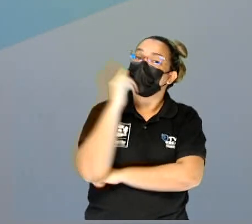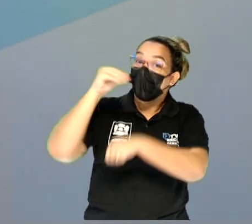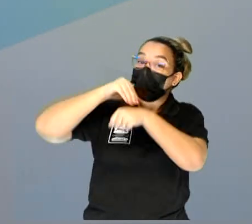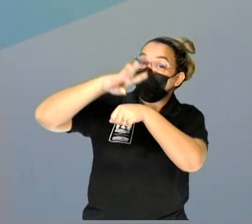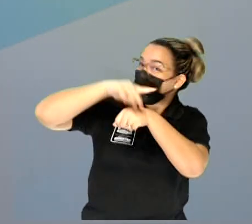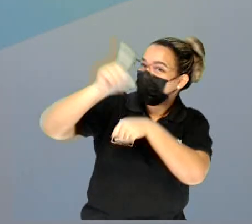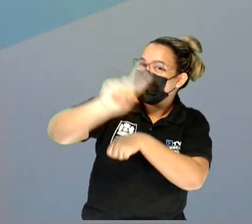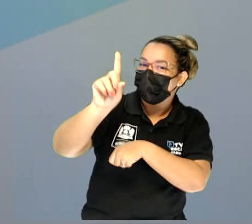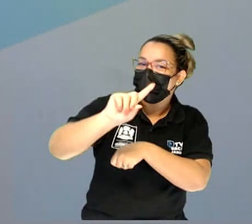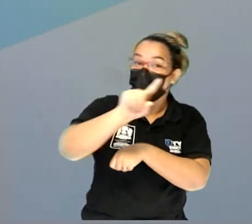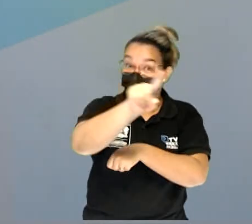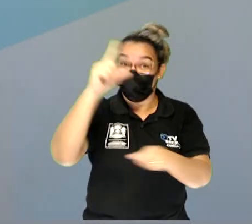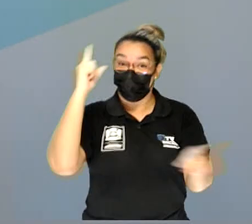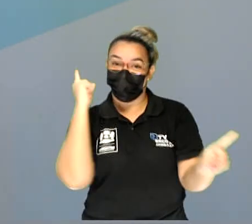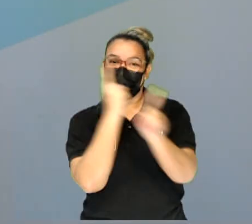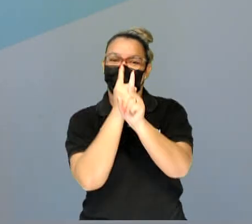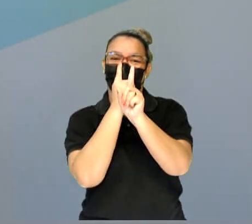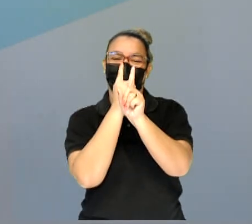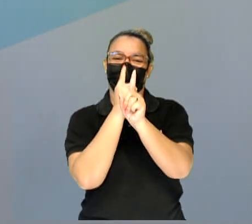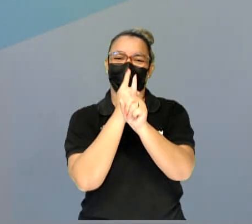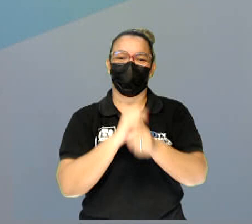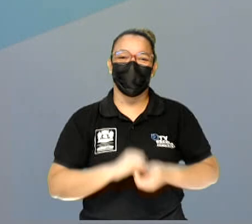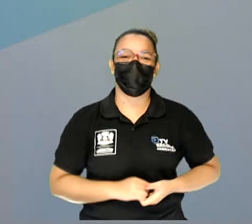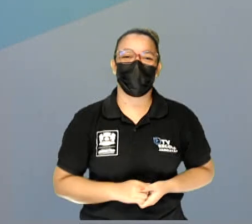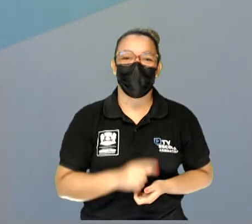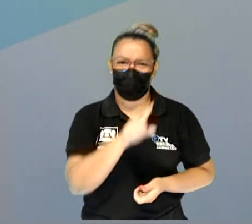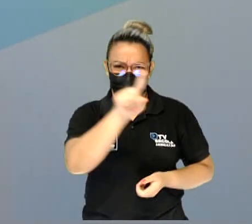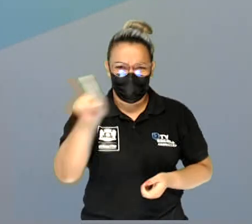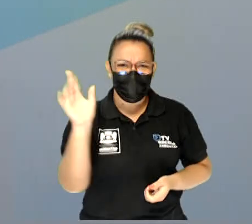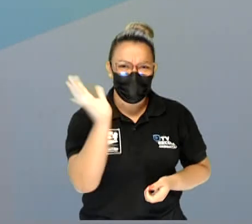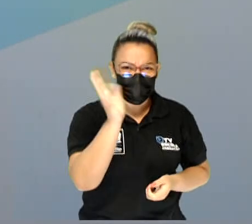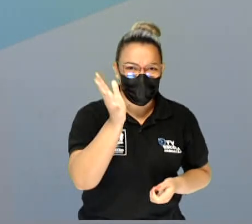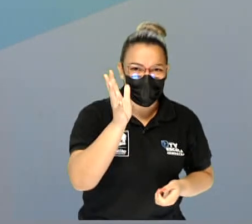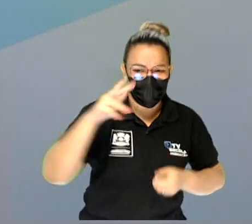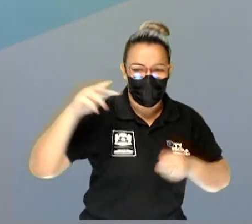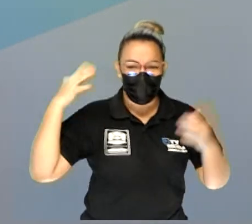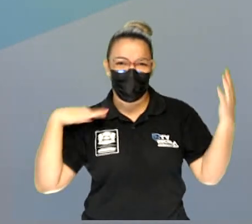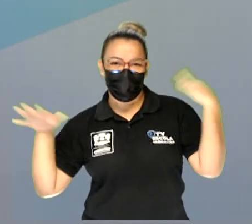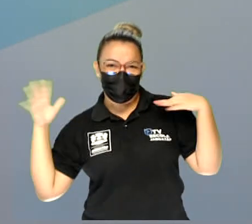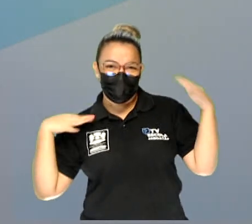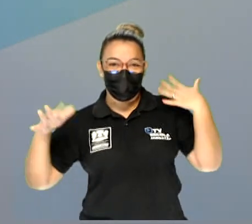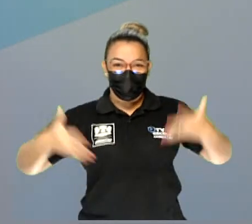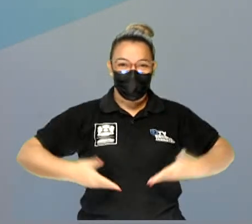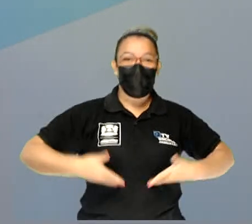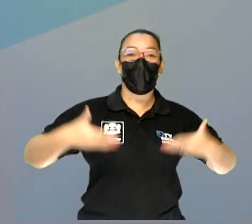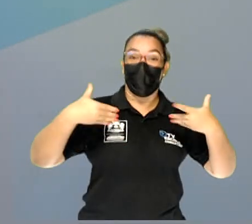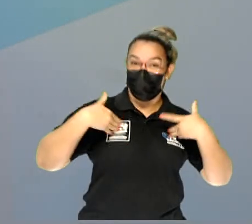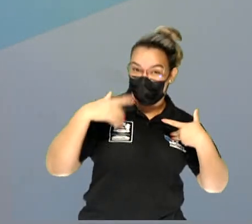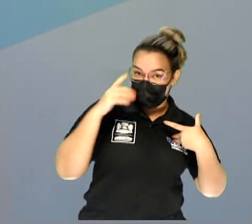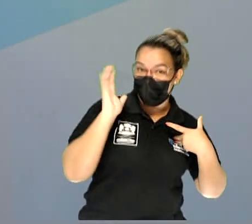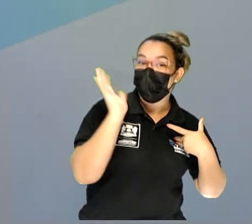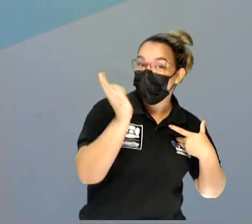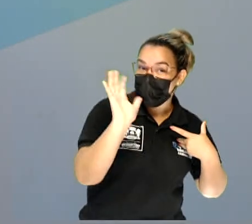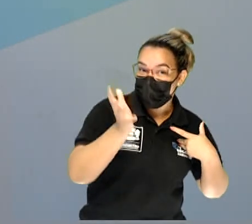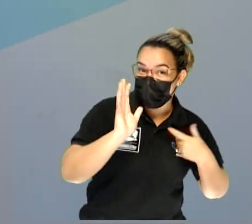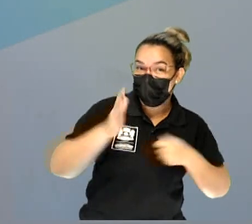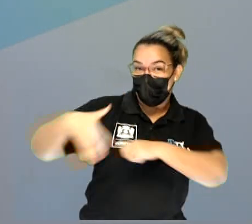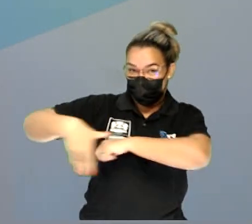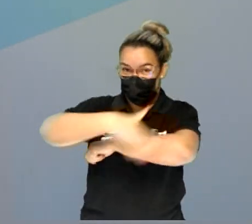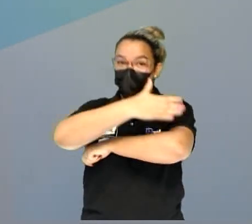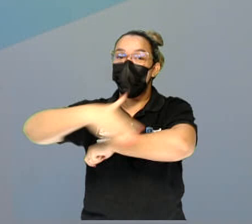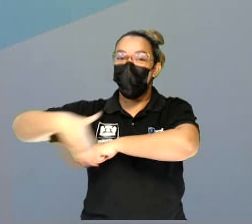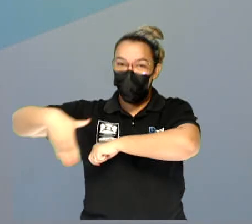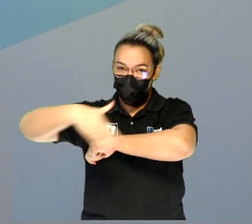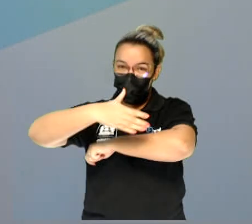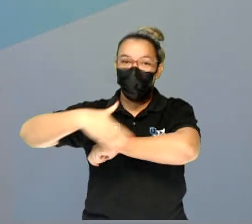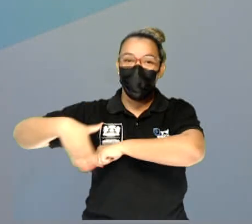dica não, vou esperar que vocês descubram. Quem passeou por Prazeres já deve ter passado pela rua Francisco Barreto de Menezes,